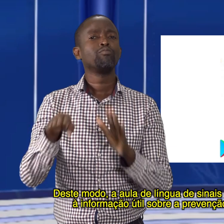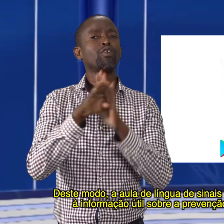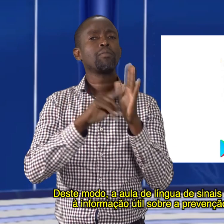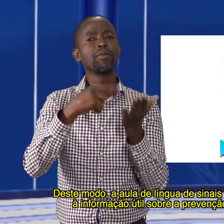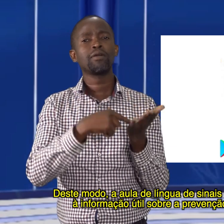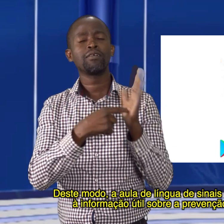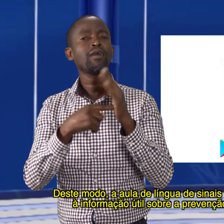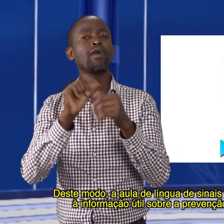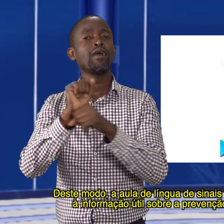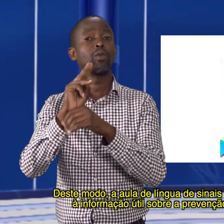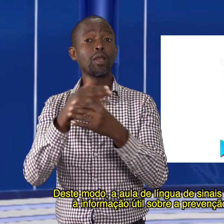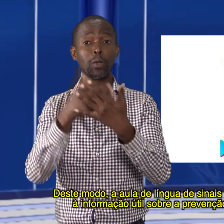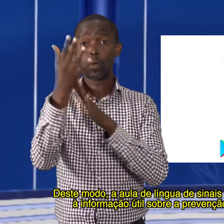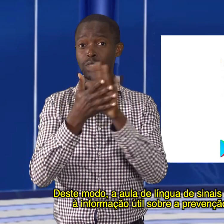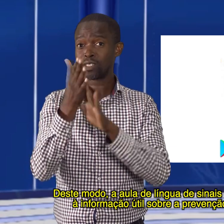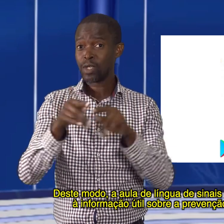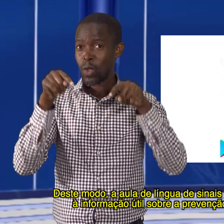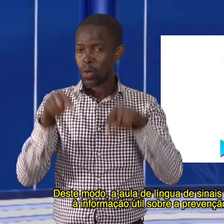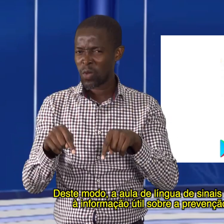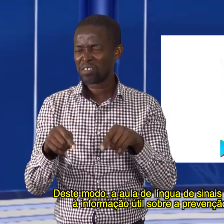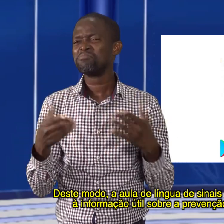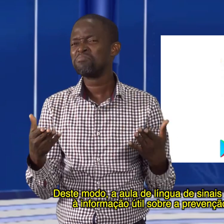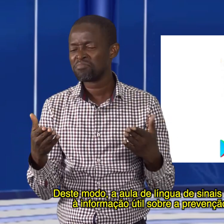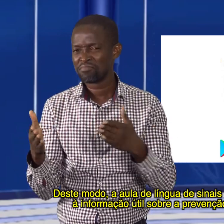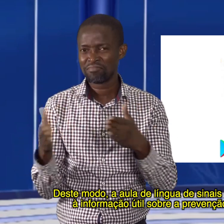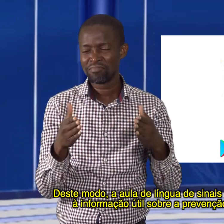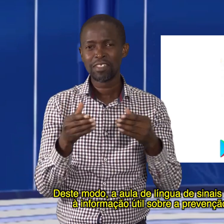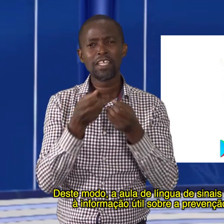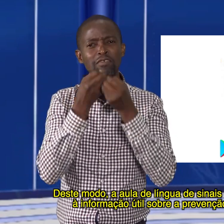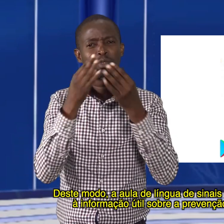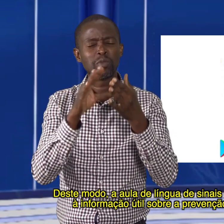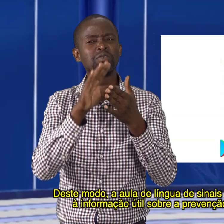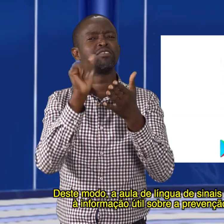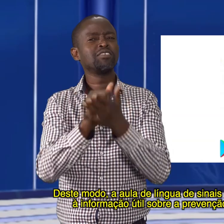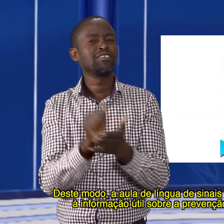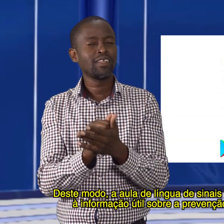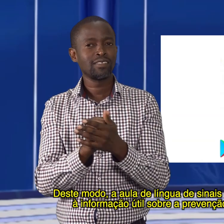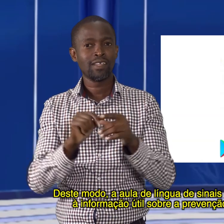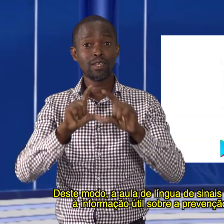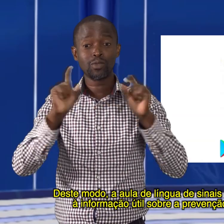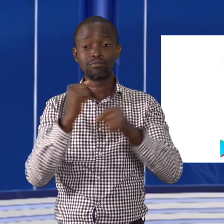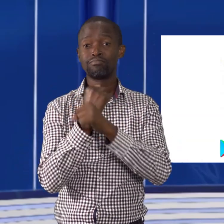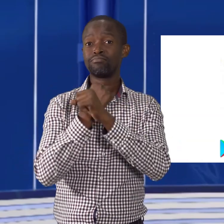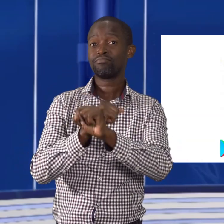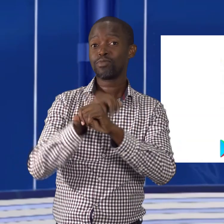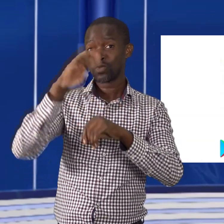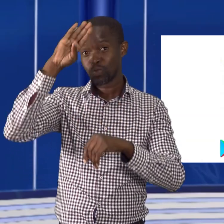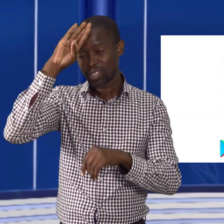aula de língua de sinais de hoje é reservada à informação útil sobre a prevenção desta doença.